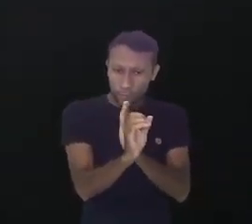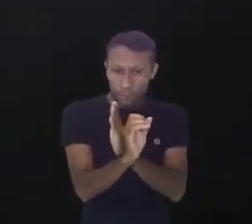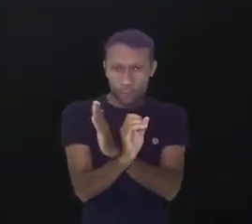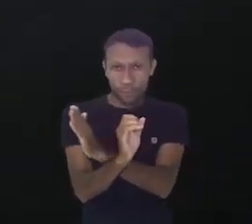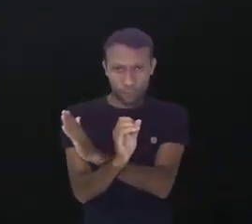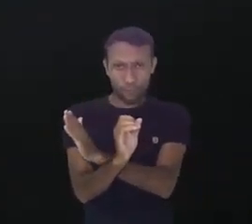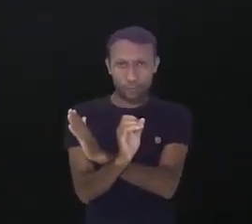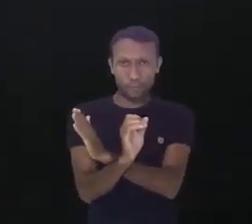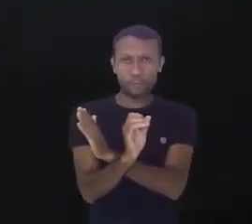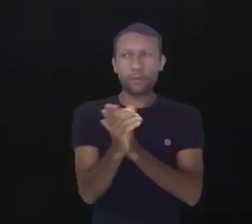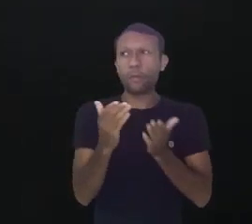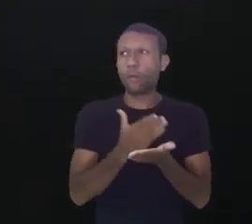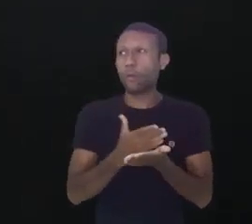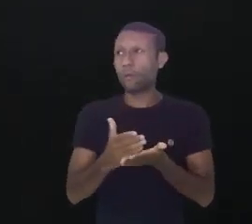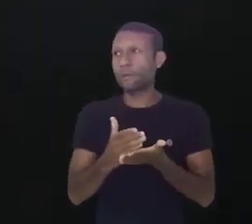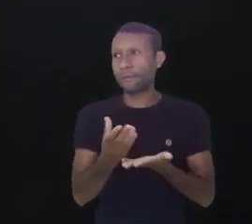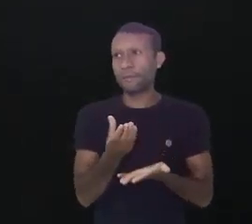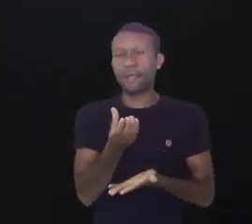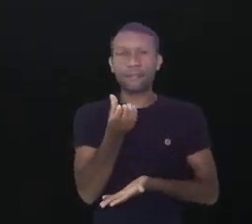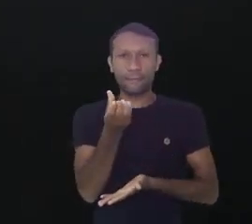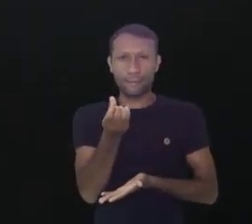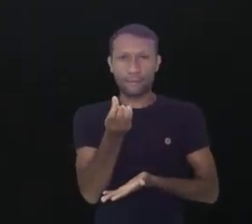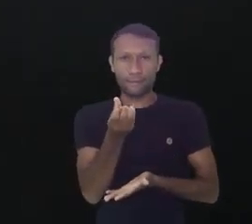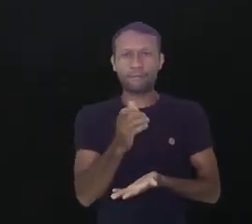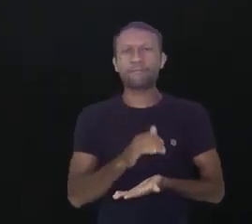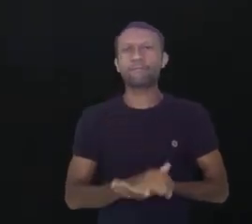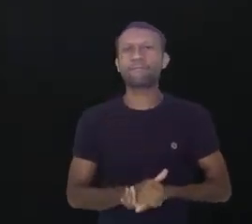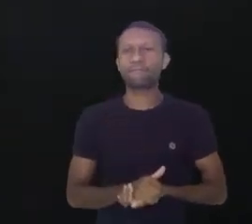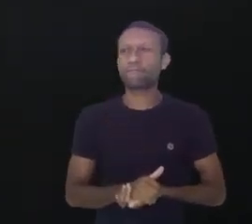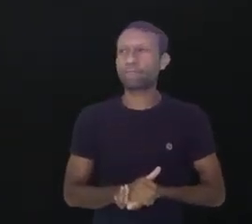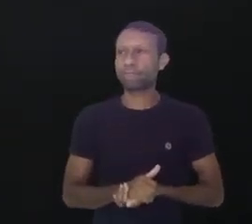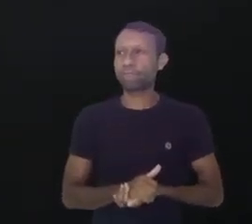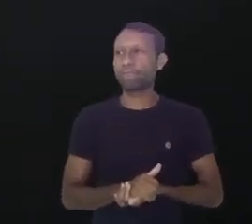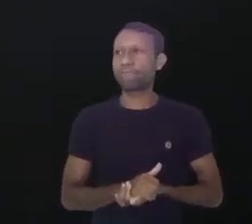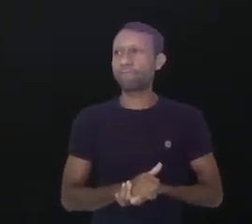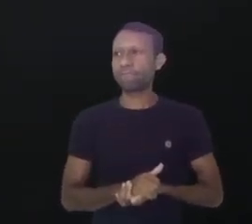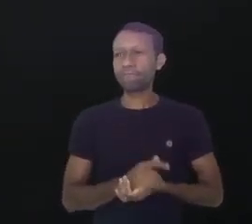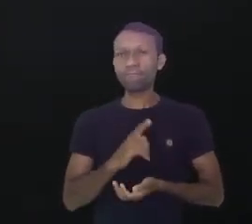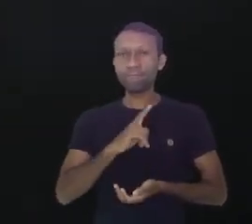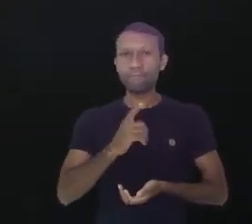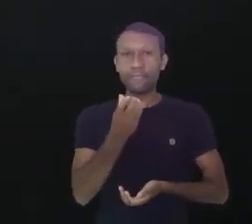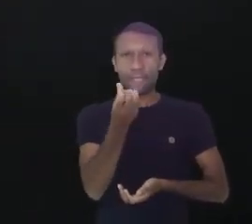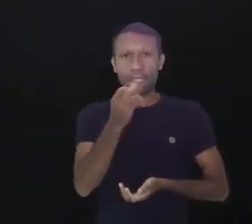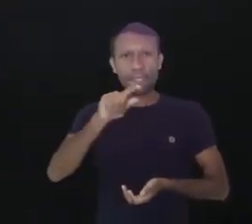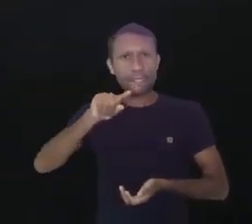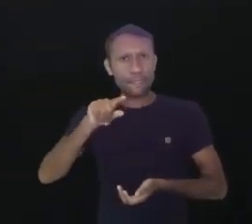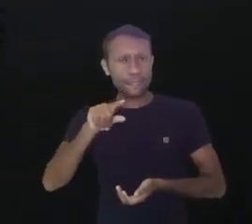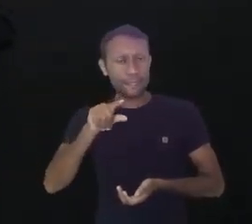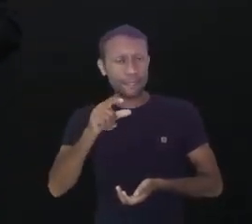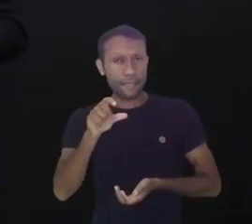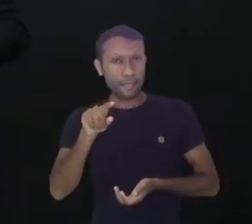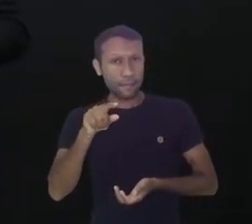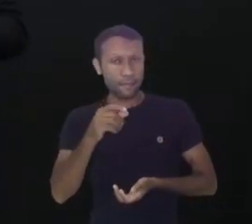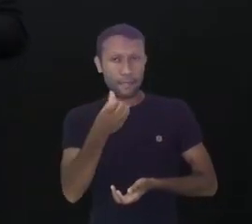a partir do número 6, do algarismo 6. Então vou ter aqui, ó,